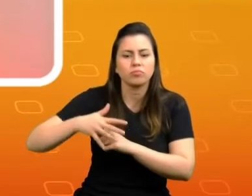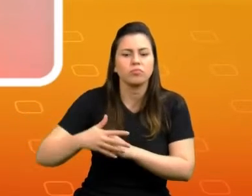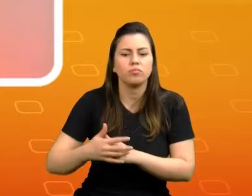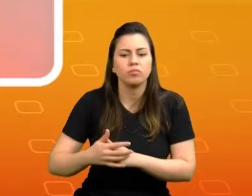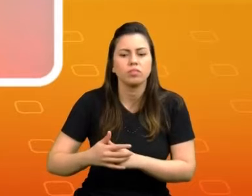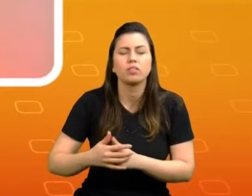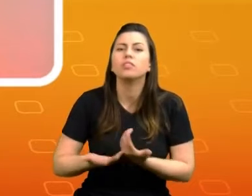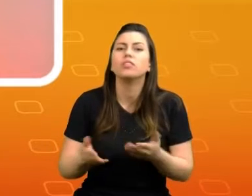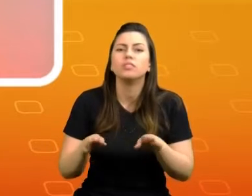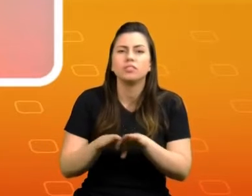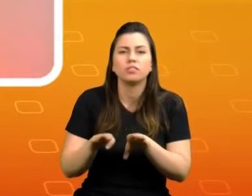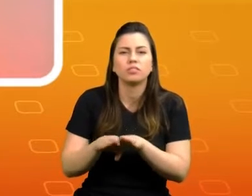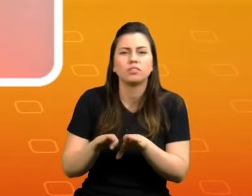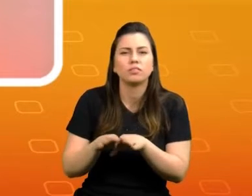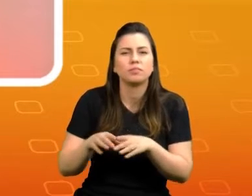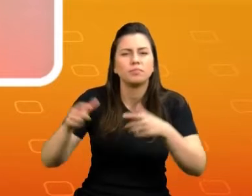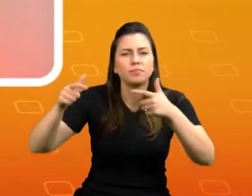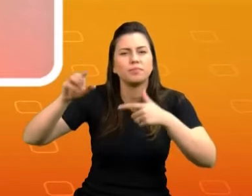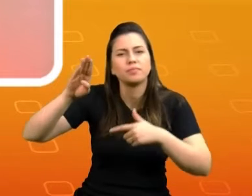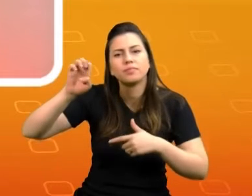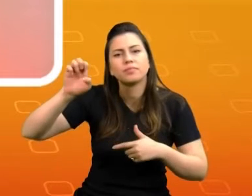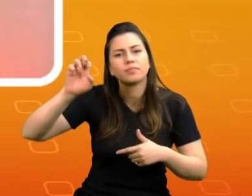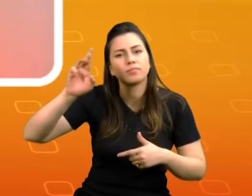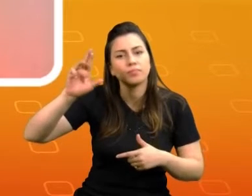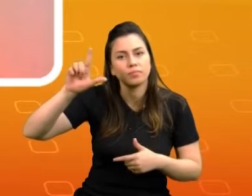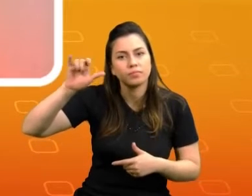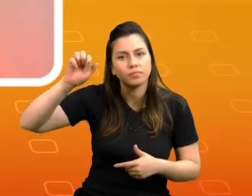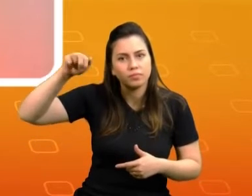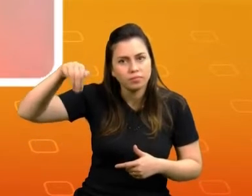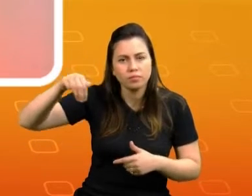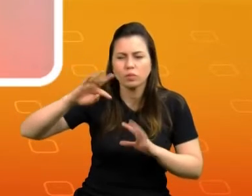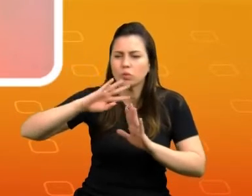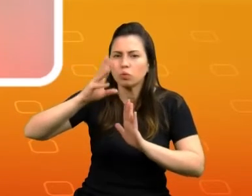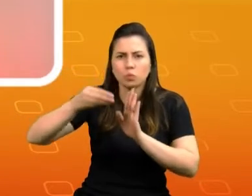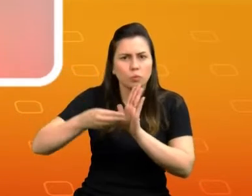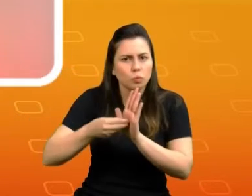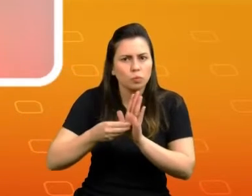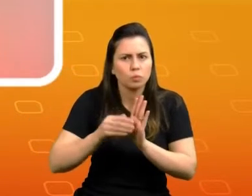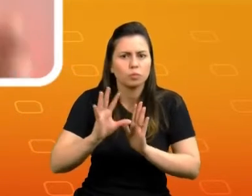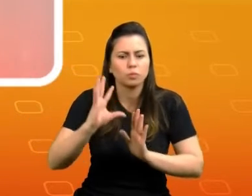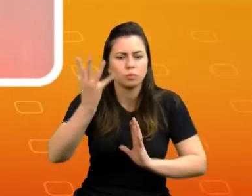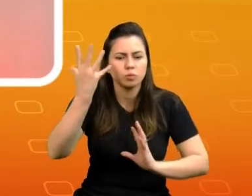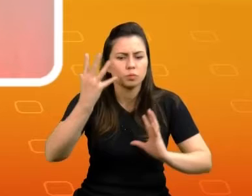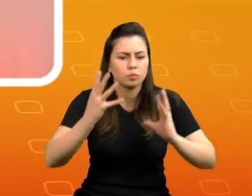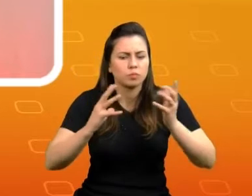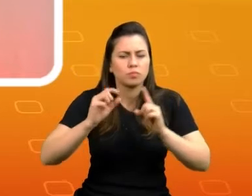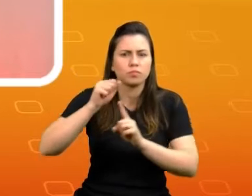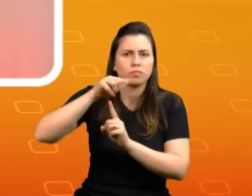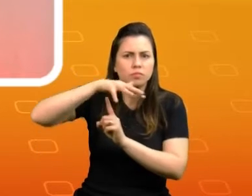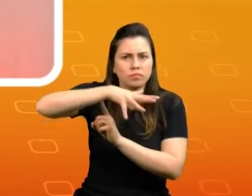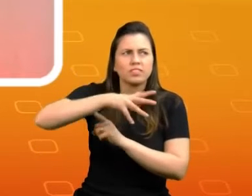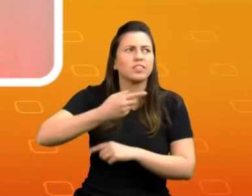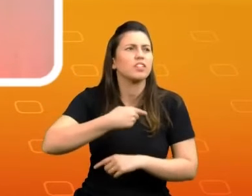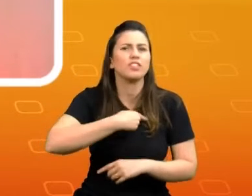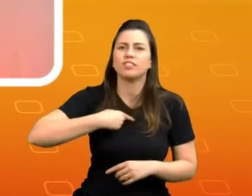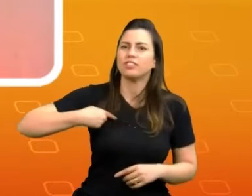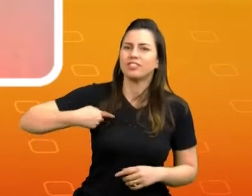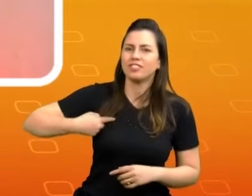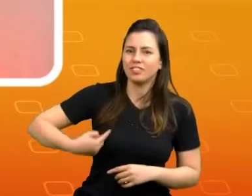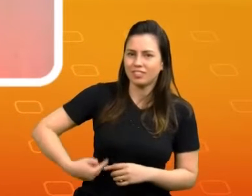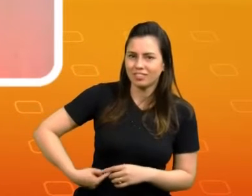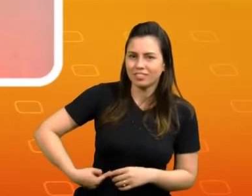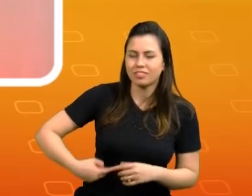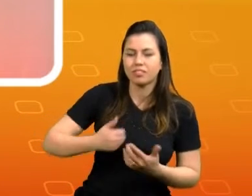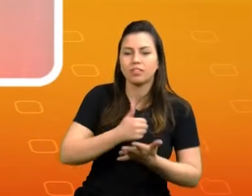no Master de Berlim tínhamos gente lá em todos os mundiais para academia a gente tinha que pelo local para o mundial da China a gente levou